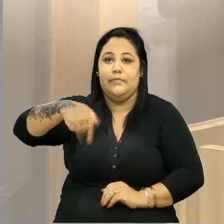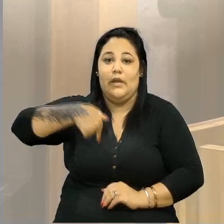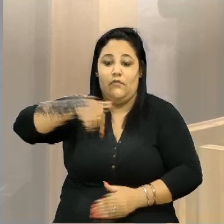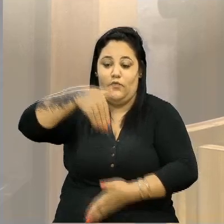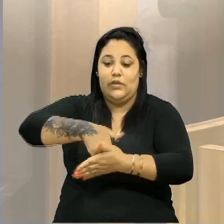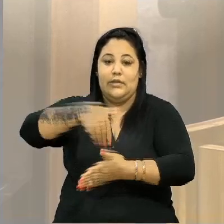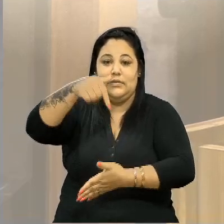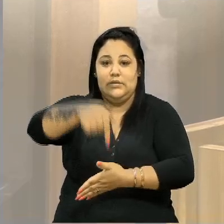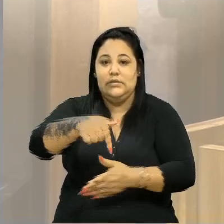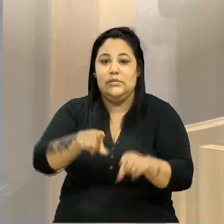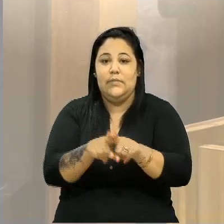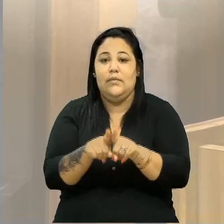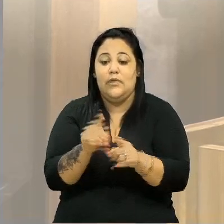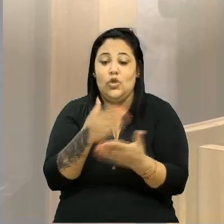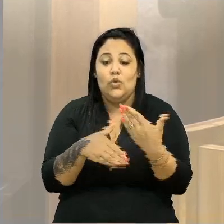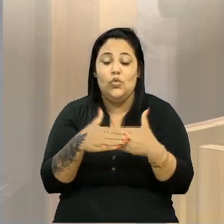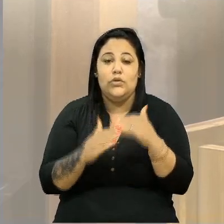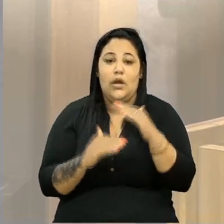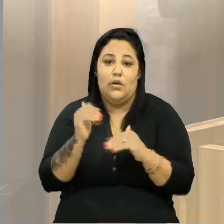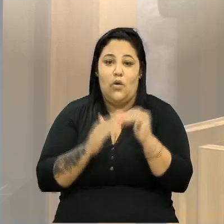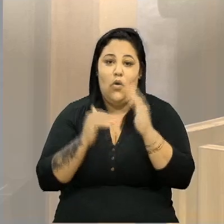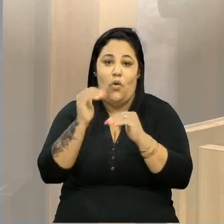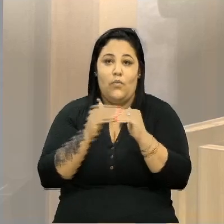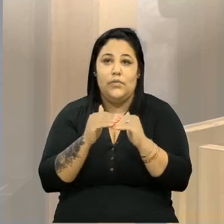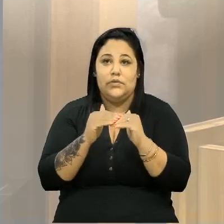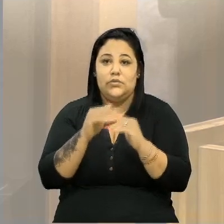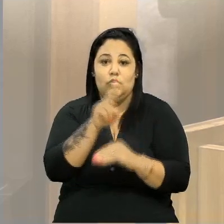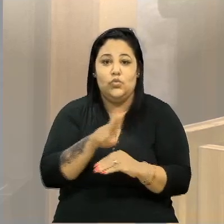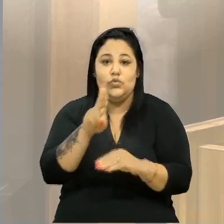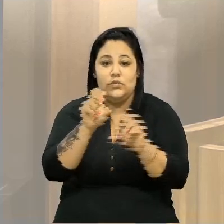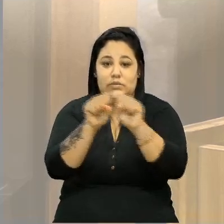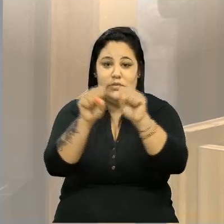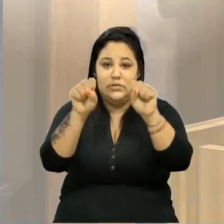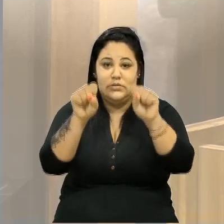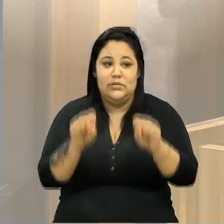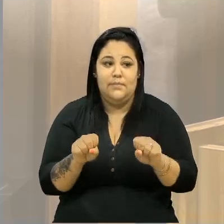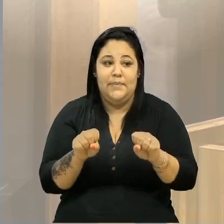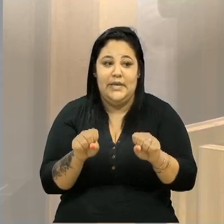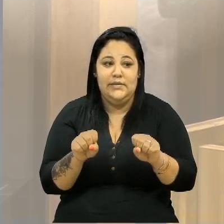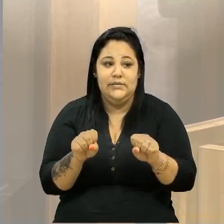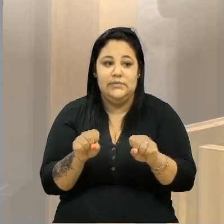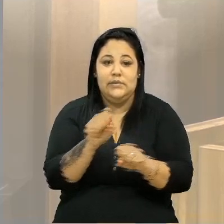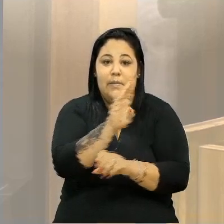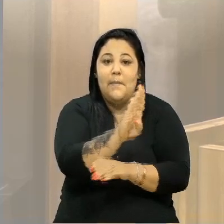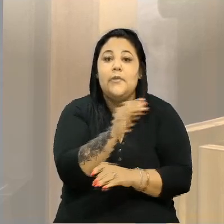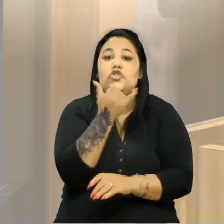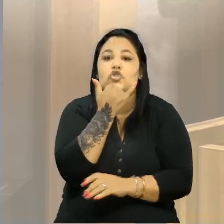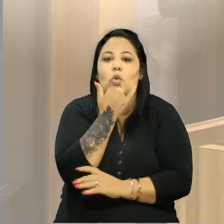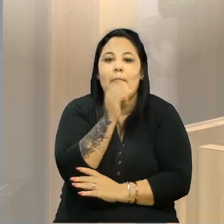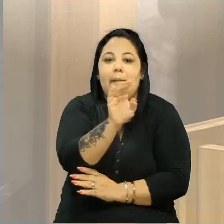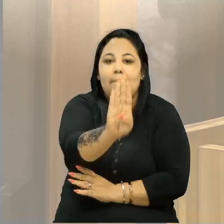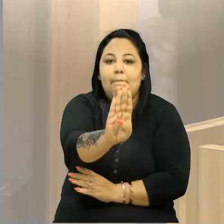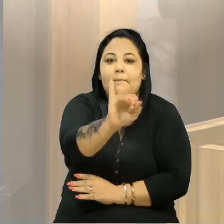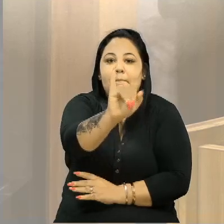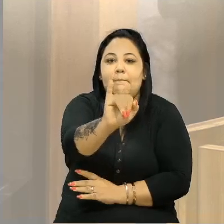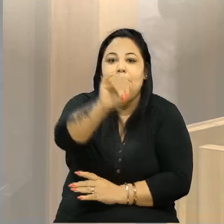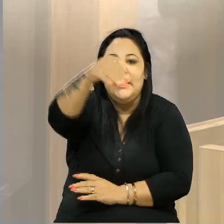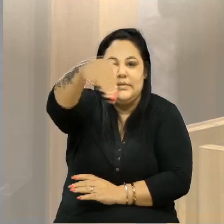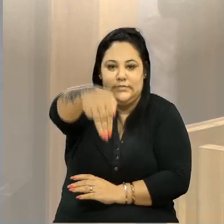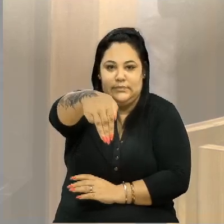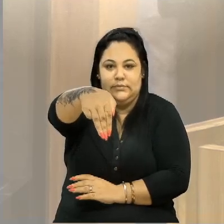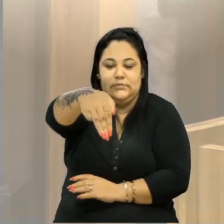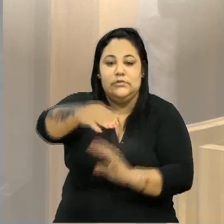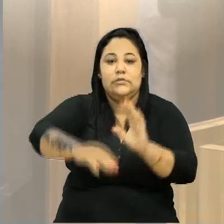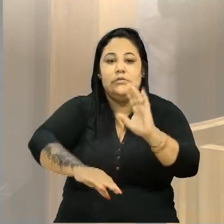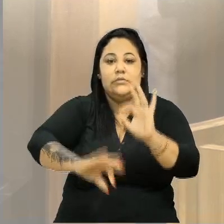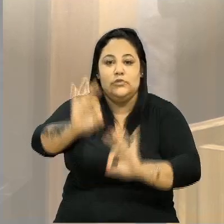aqui, para que todas as obras públicas municipais usem o sistema de ferramenta BIM, que assim a gente economiza custos, processos,